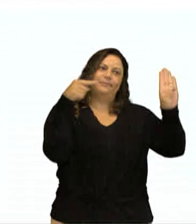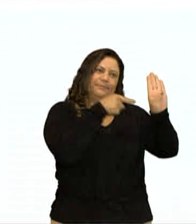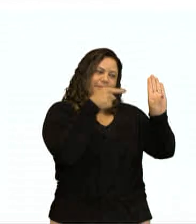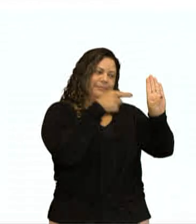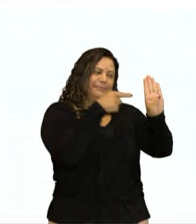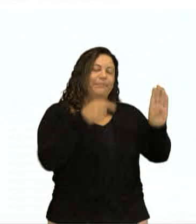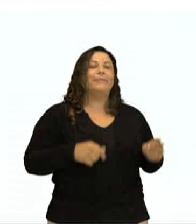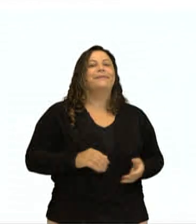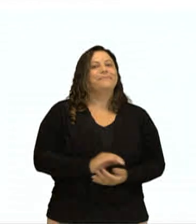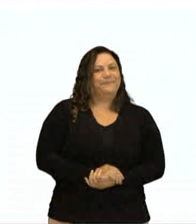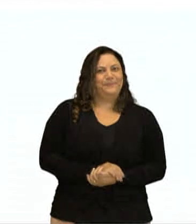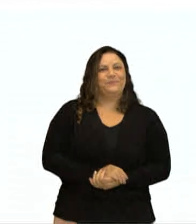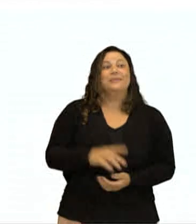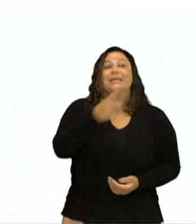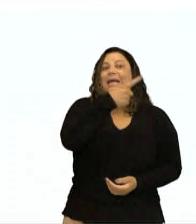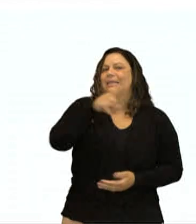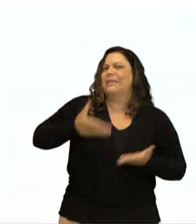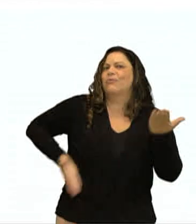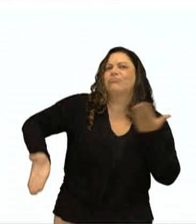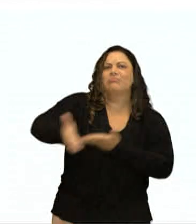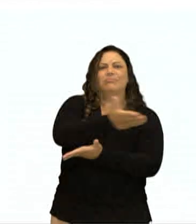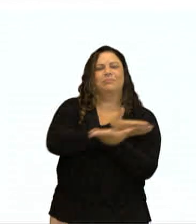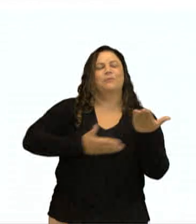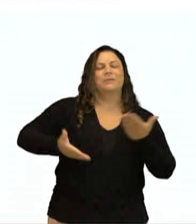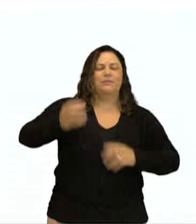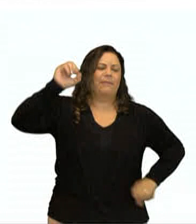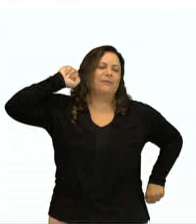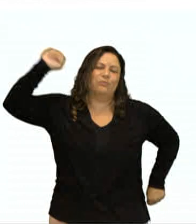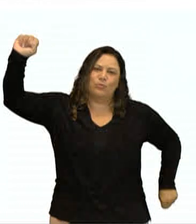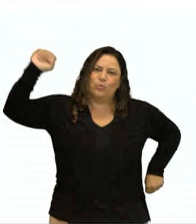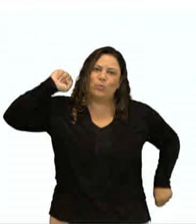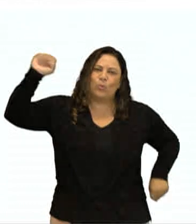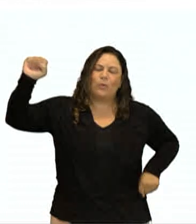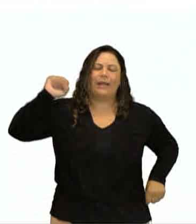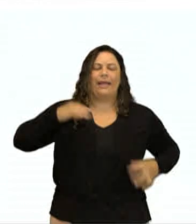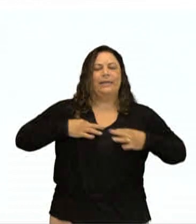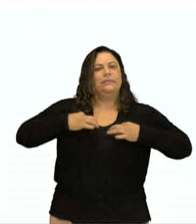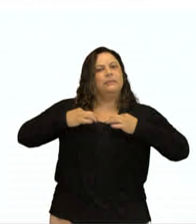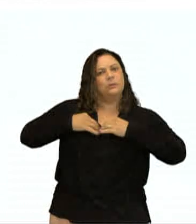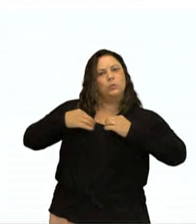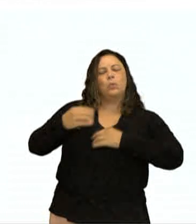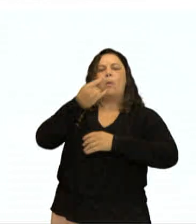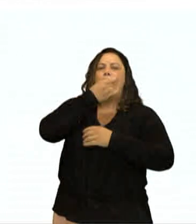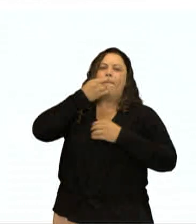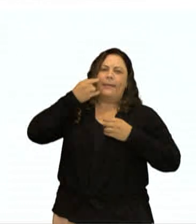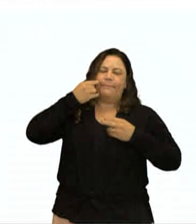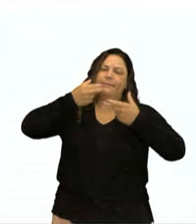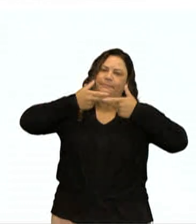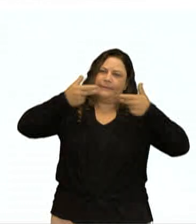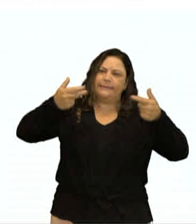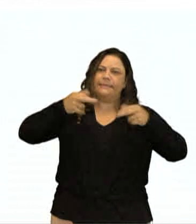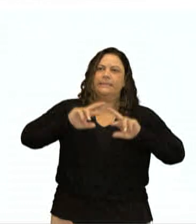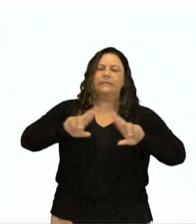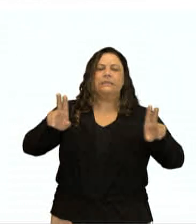a correta. O não compartilhamento de toalhas, de roupas íntimas, de toalhas e se preocupar